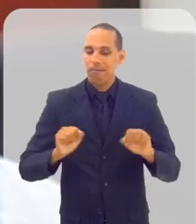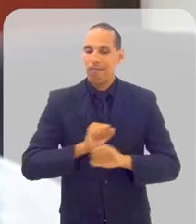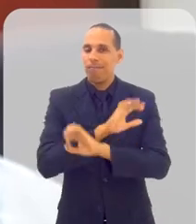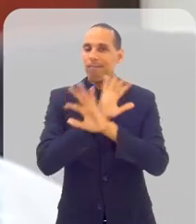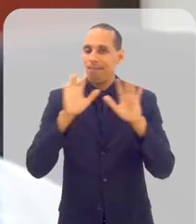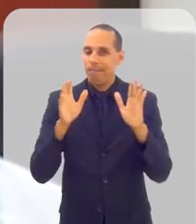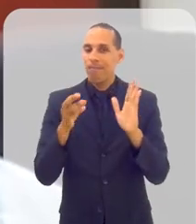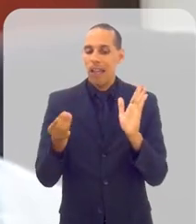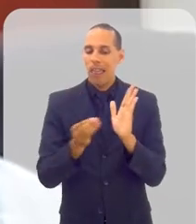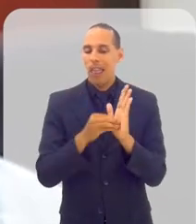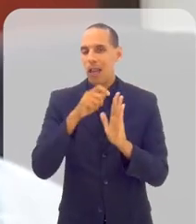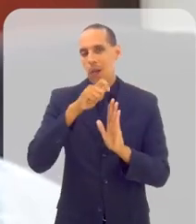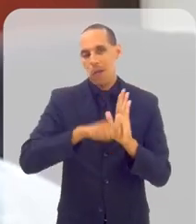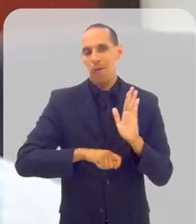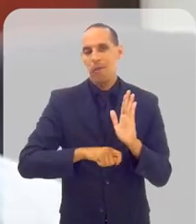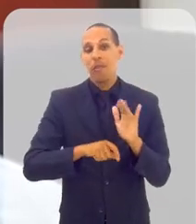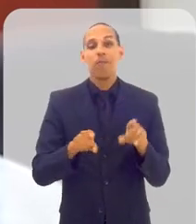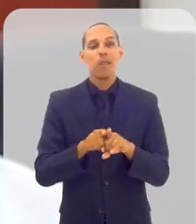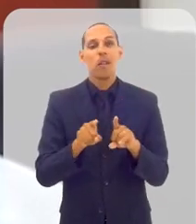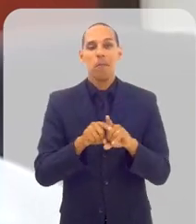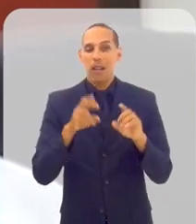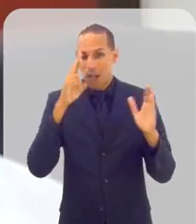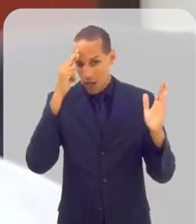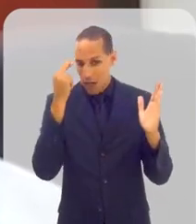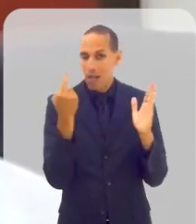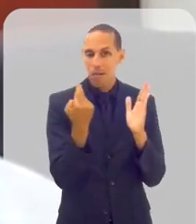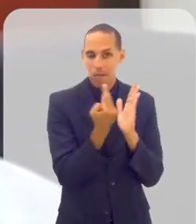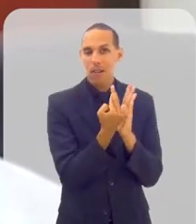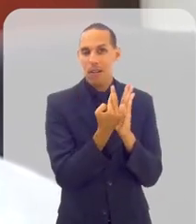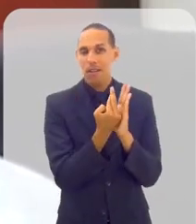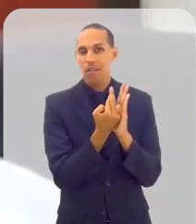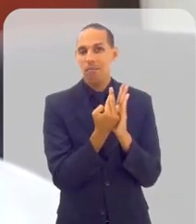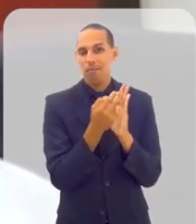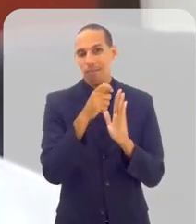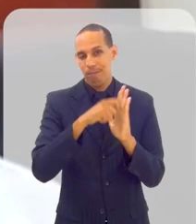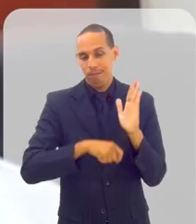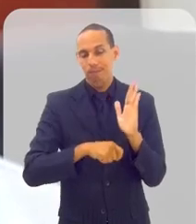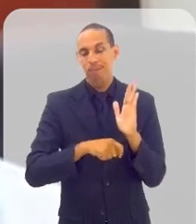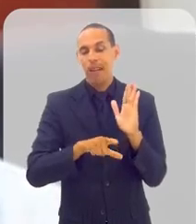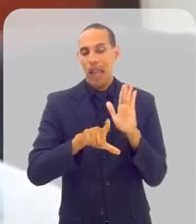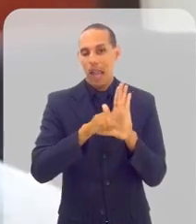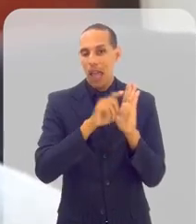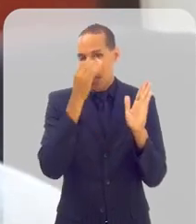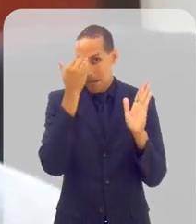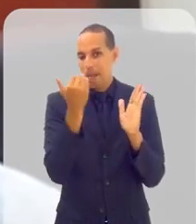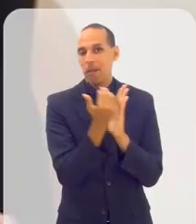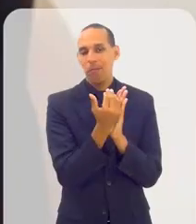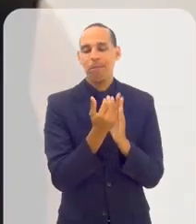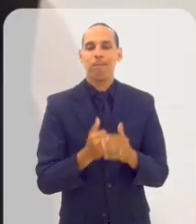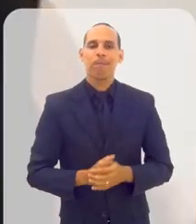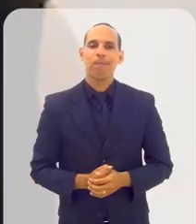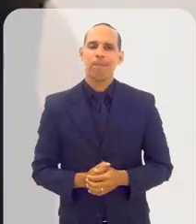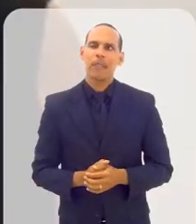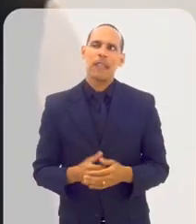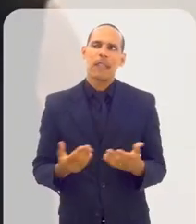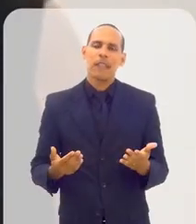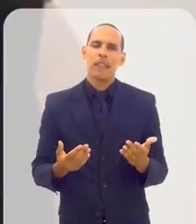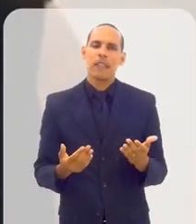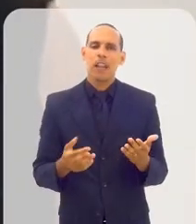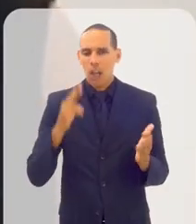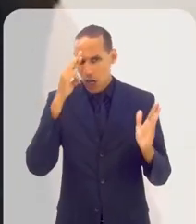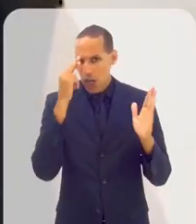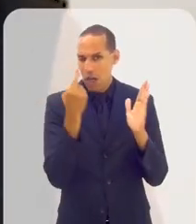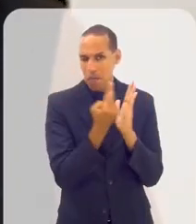de muita transparência nos contratos e de respeito aos contratos e à legislação. De que forma, né, o